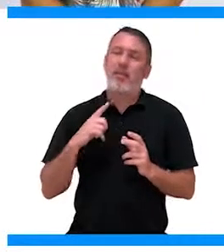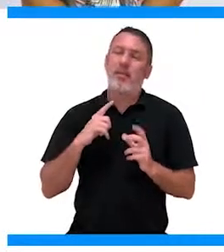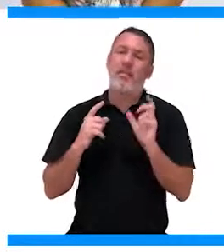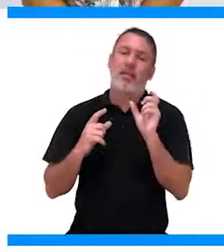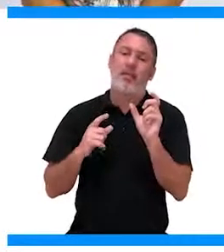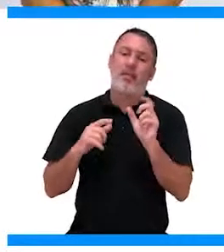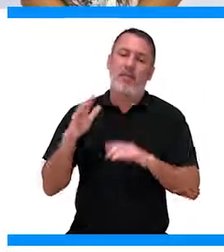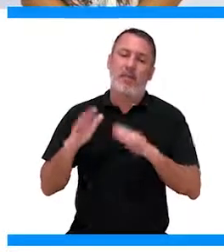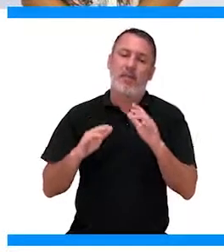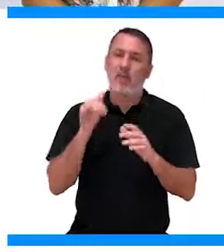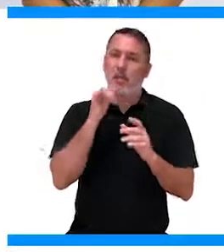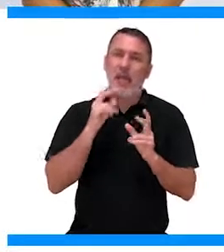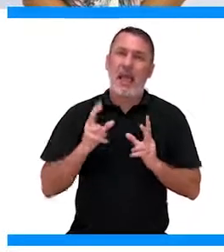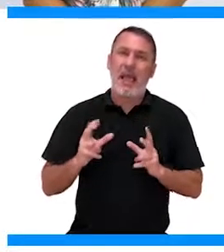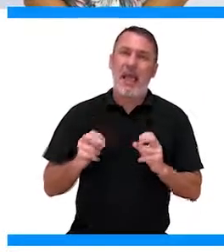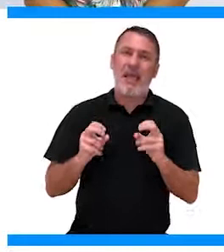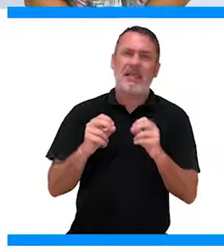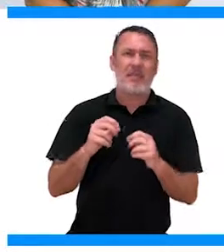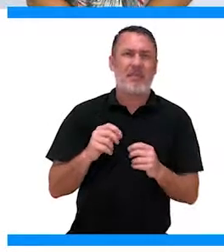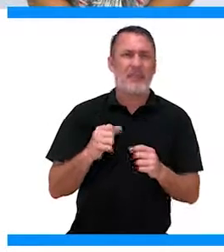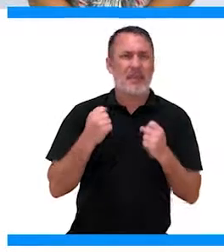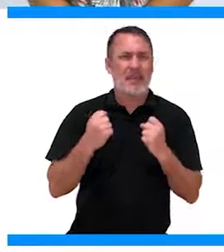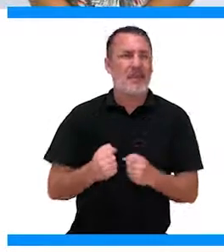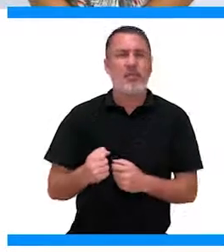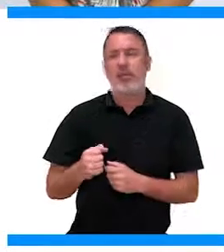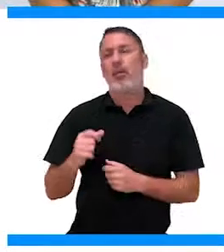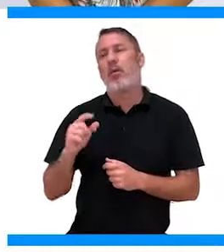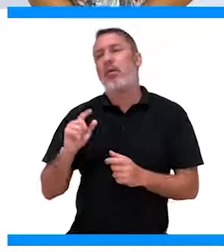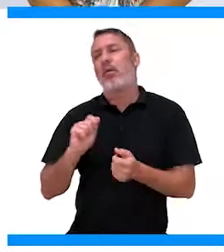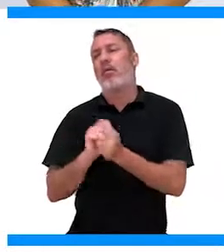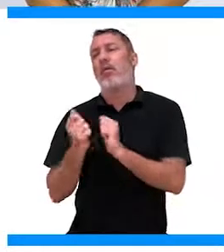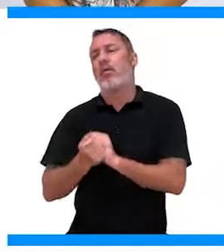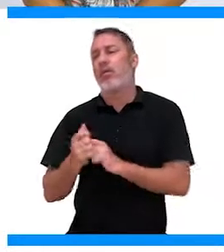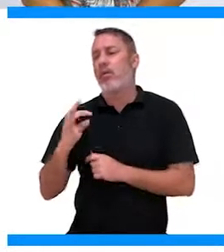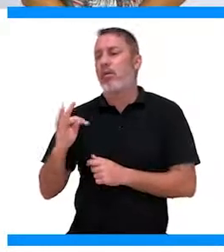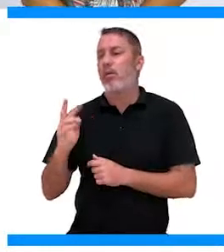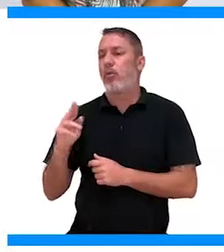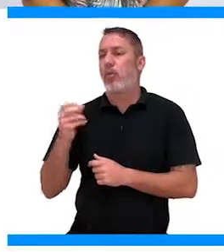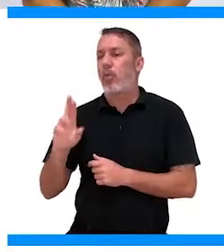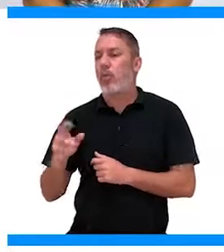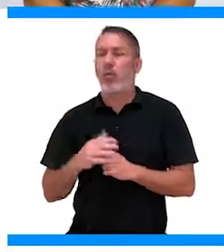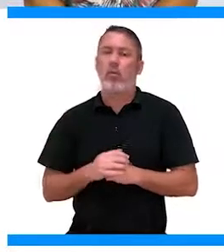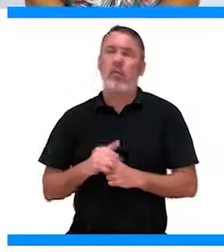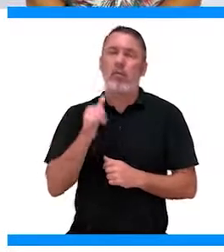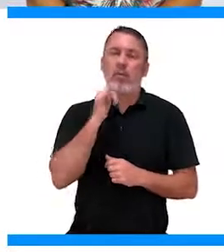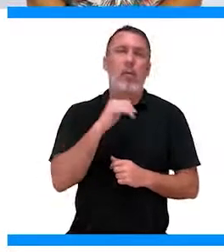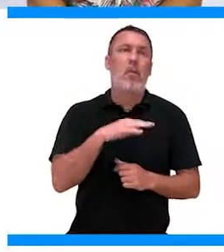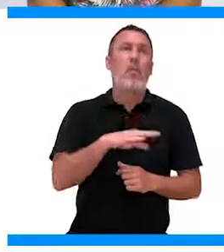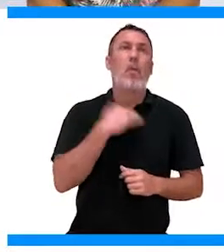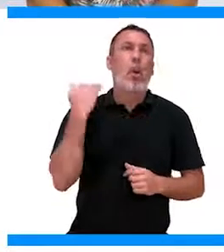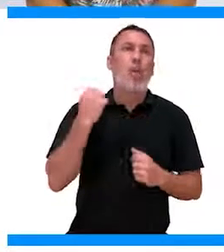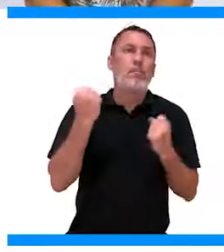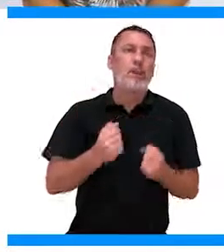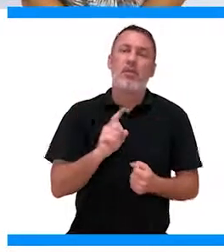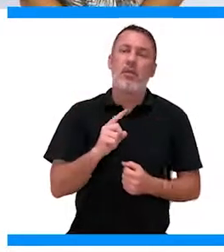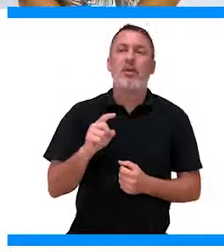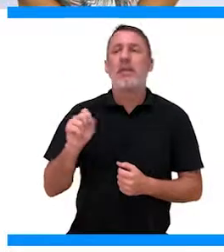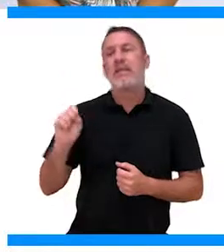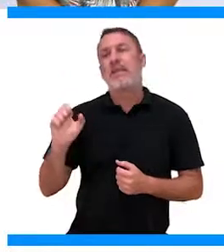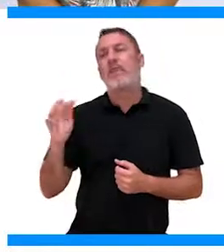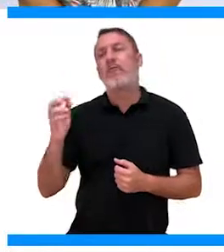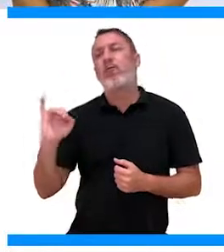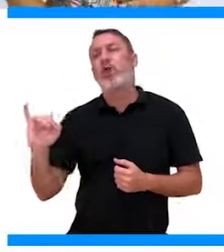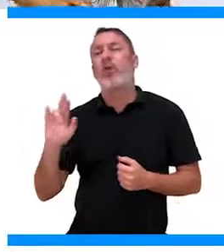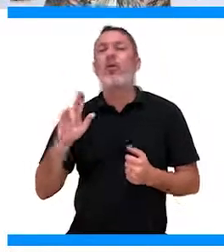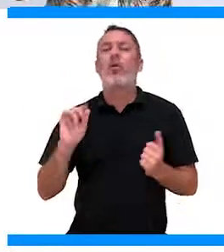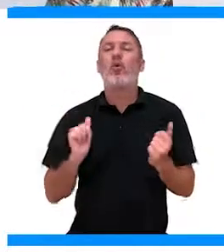forte, então as pessoas às vezes usam tumor, ou quando alguém morre, ao invés de falar morreu, se foi, faleceu, não